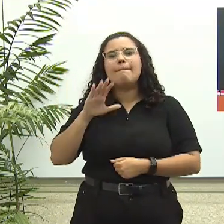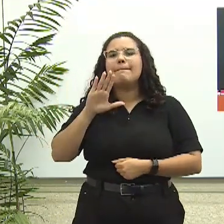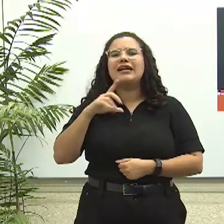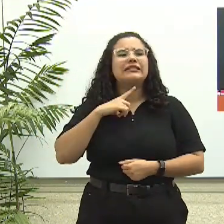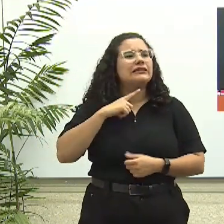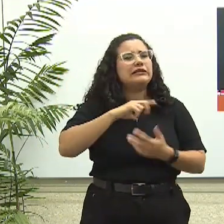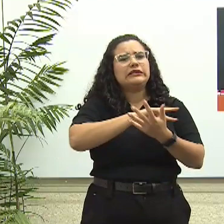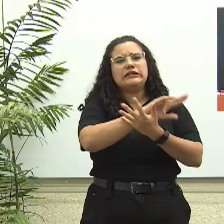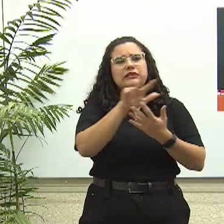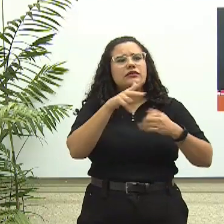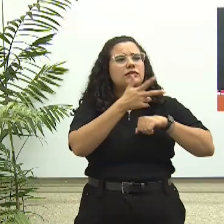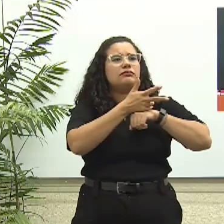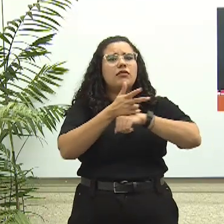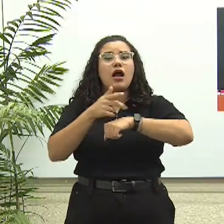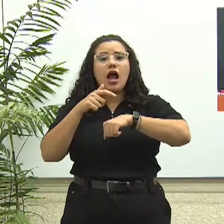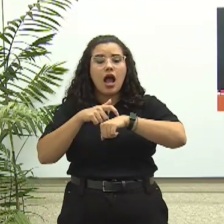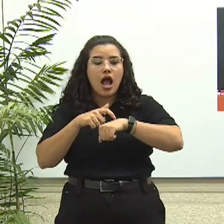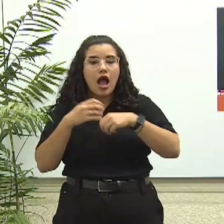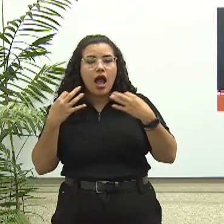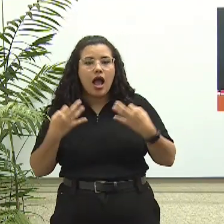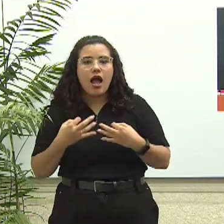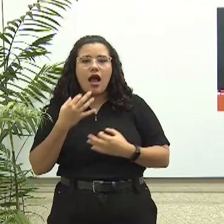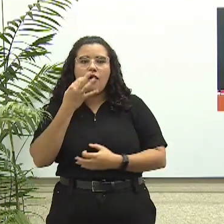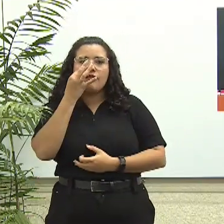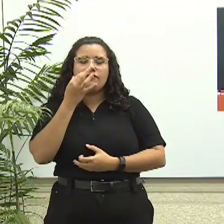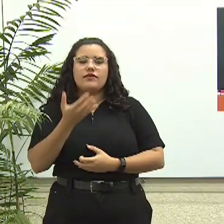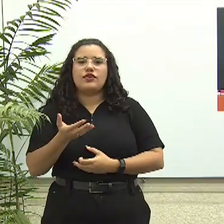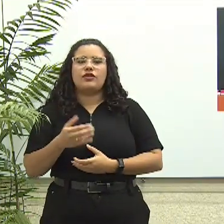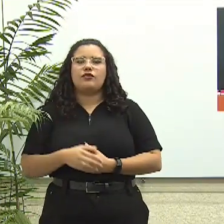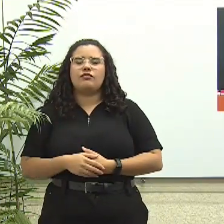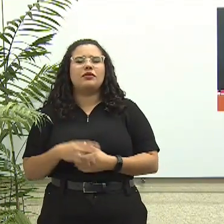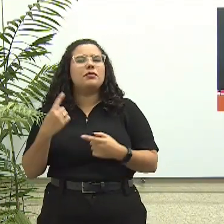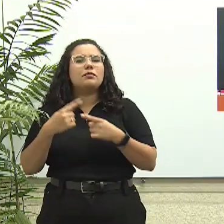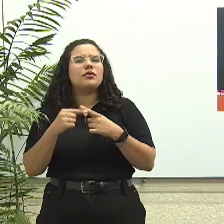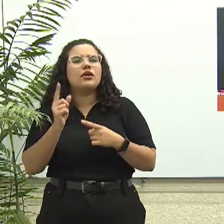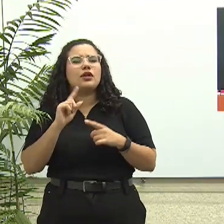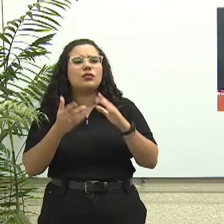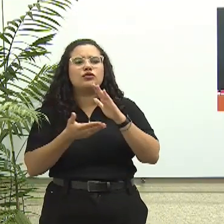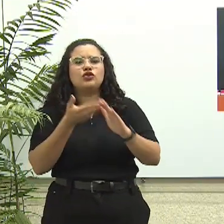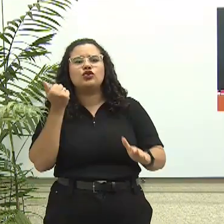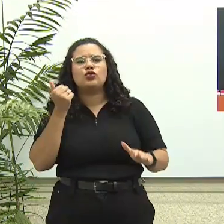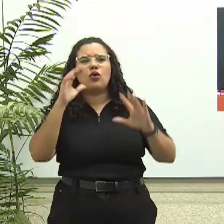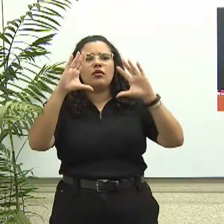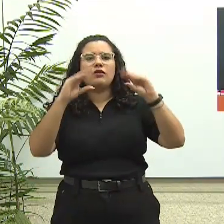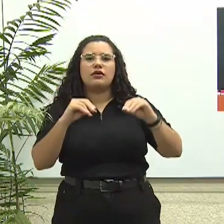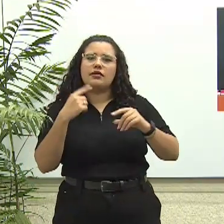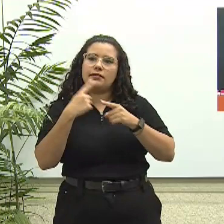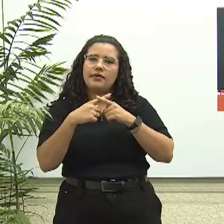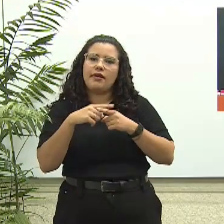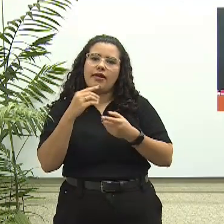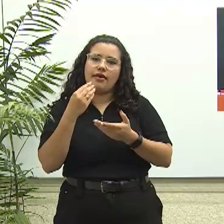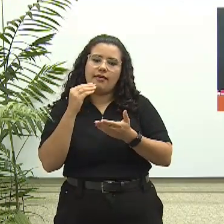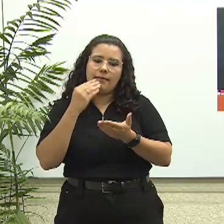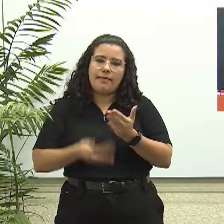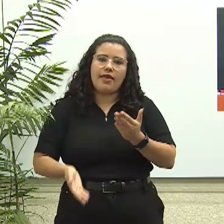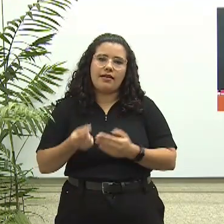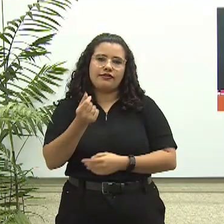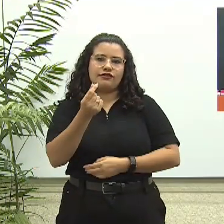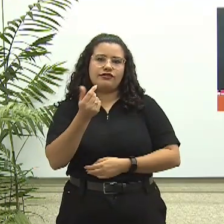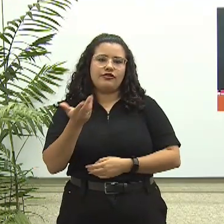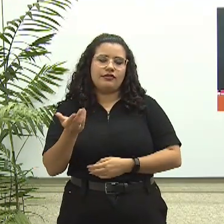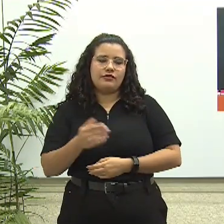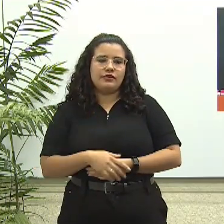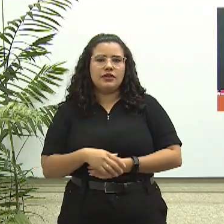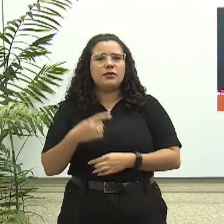canais transmitindo ao vivo e por que que não tiraram do ar porque des E por que que não tem